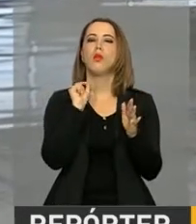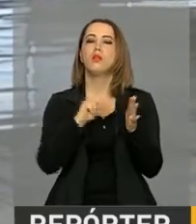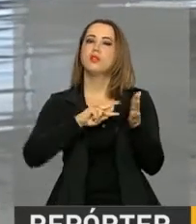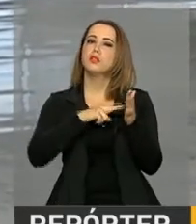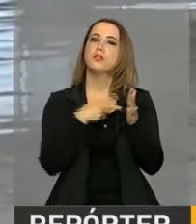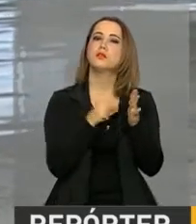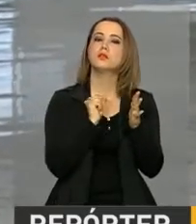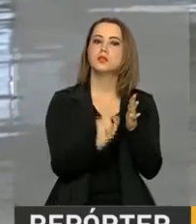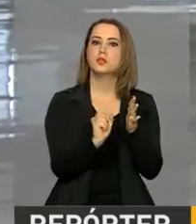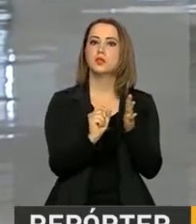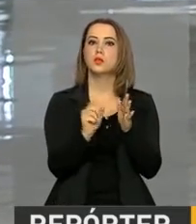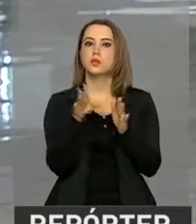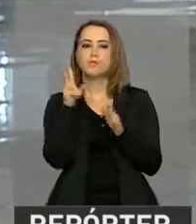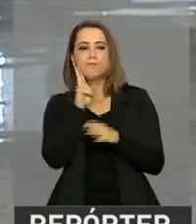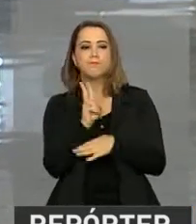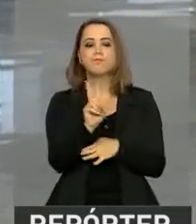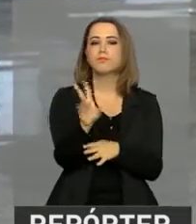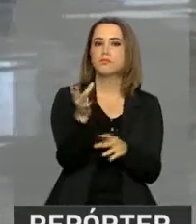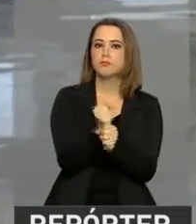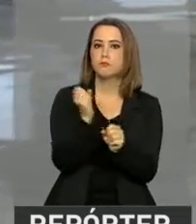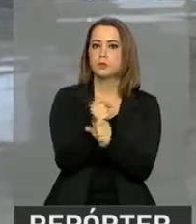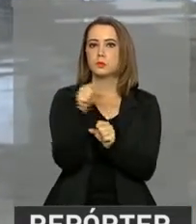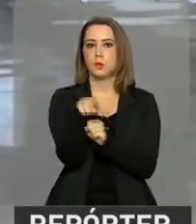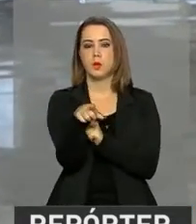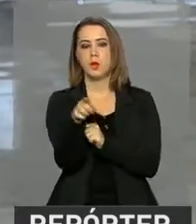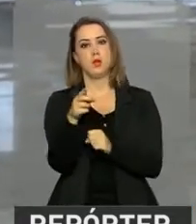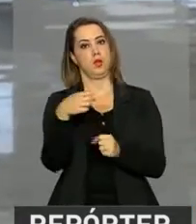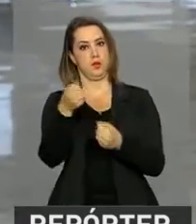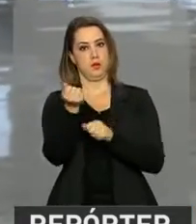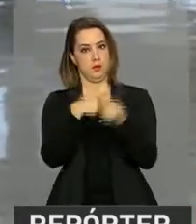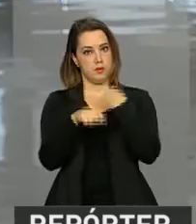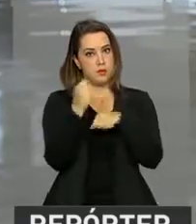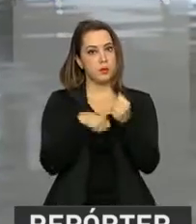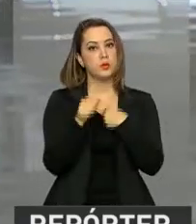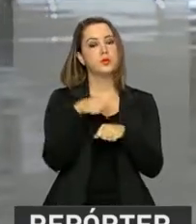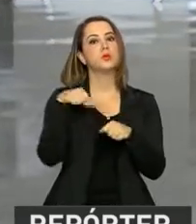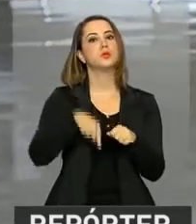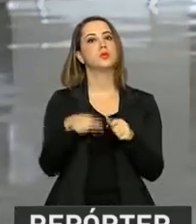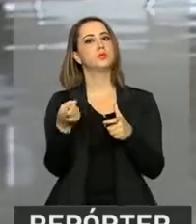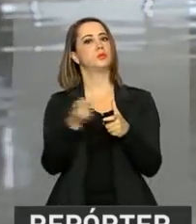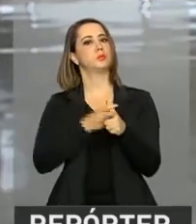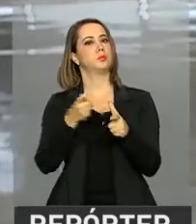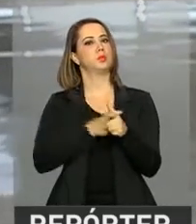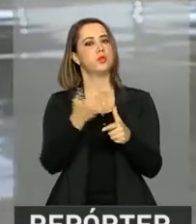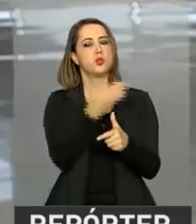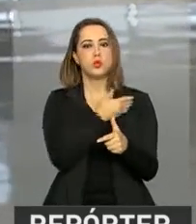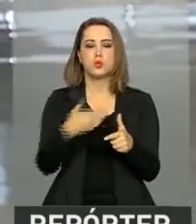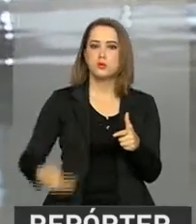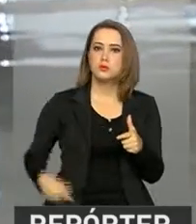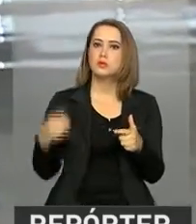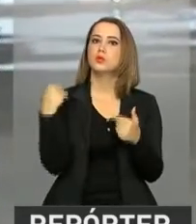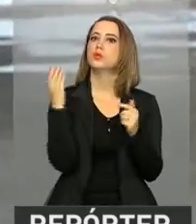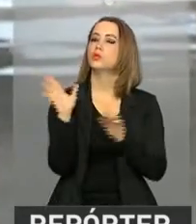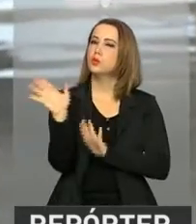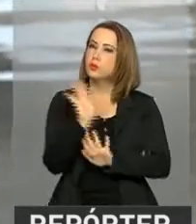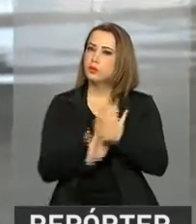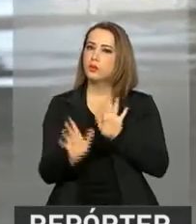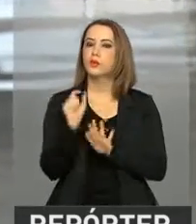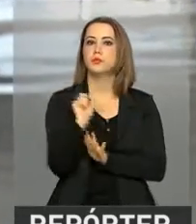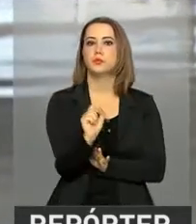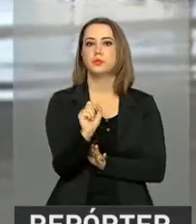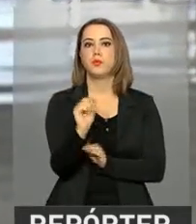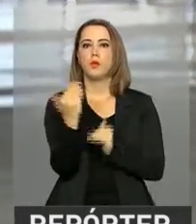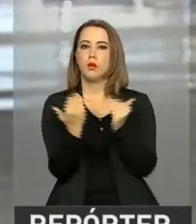que o governo faz de economia na execução orçamentária para manter sob controle a dívida pública é calculada pela diferença entre